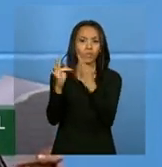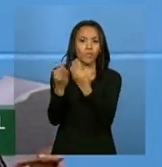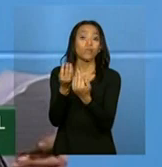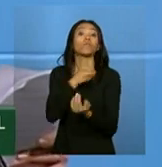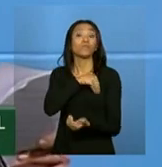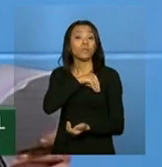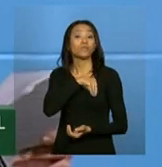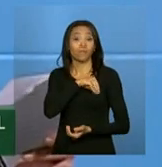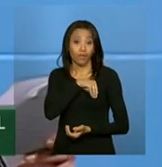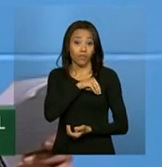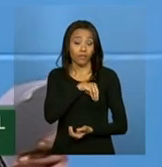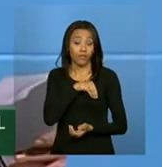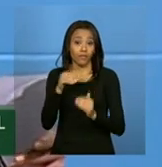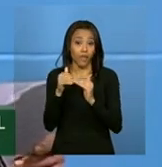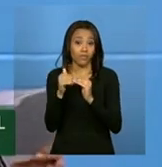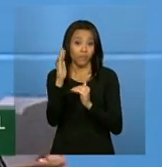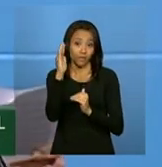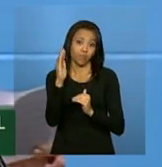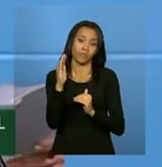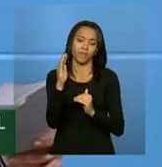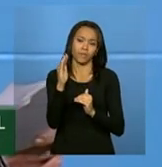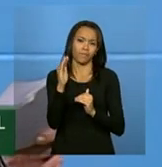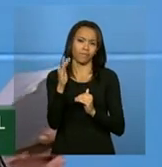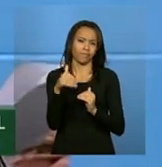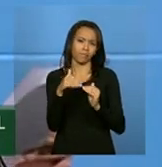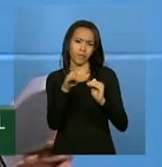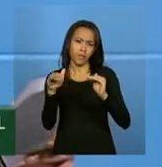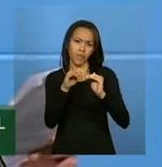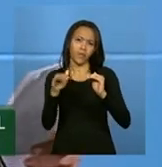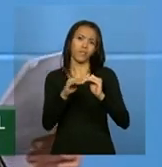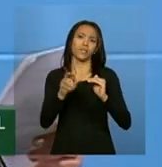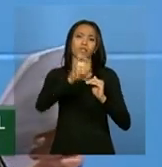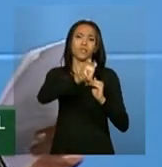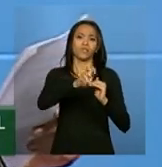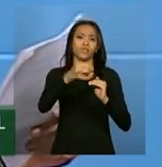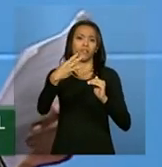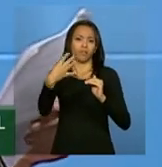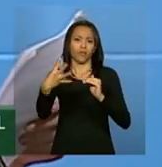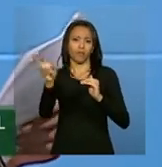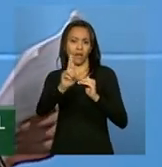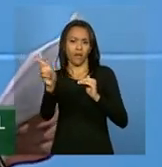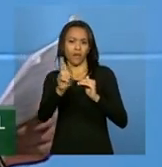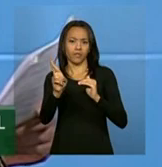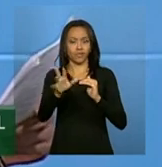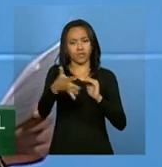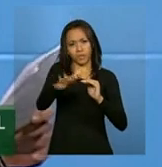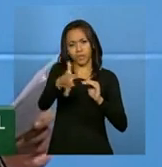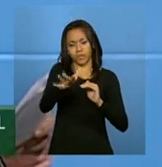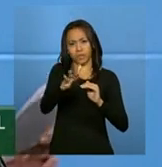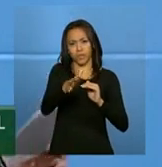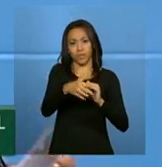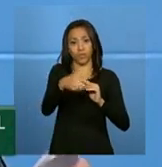capita de acima de, em média, R$534, o que corresponde a cerca de